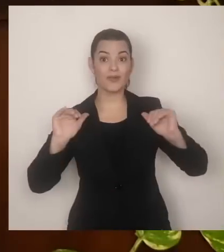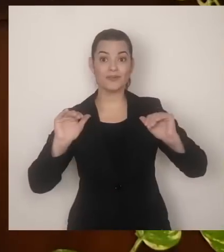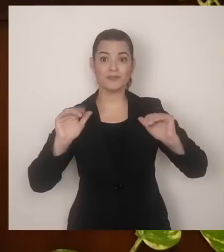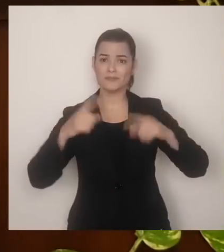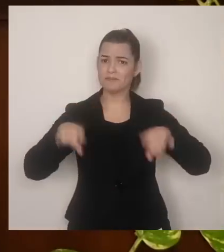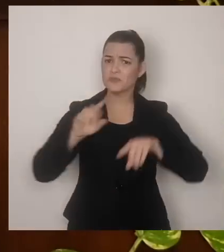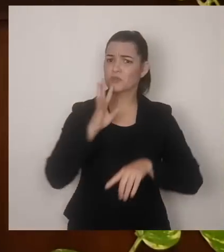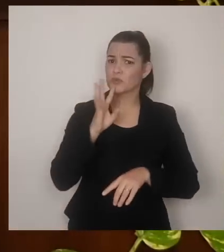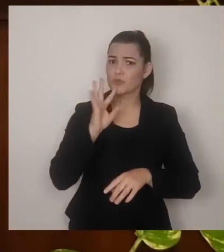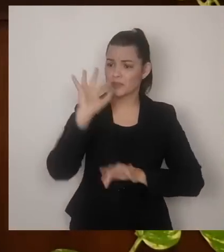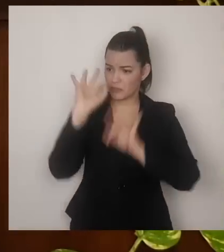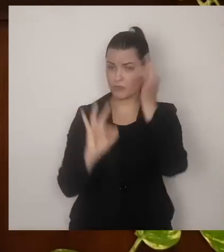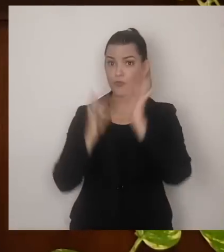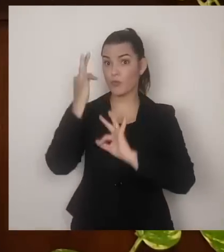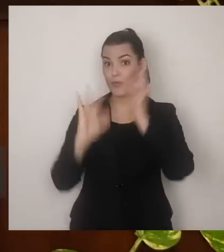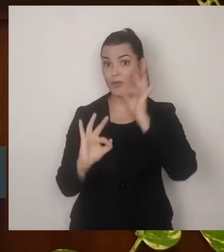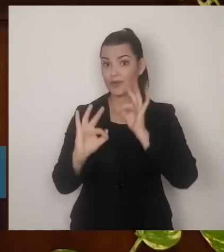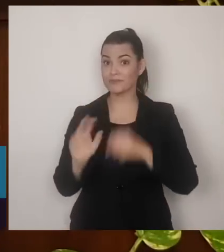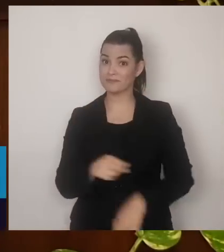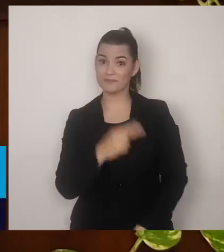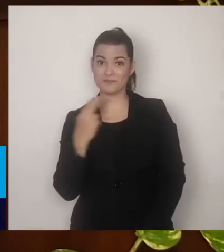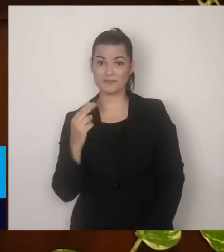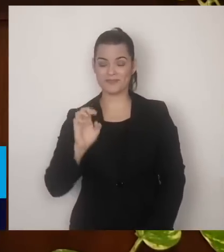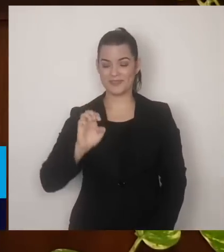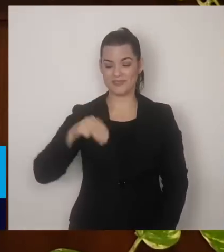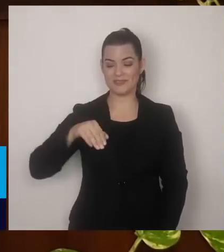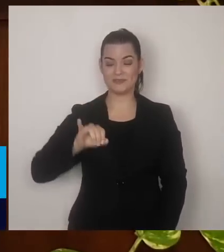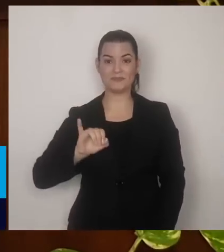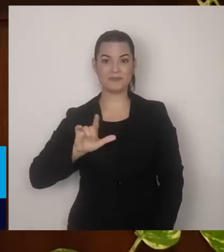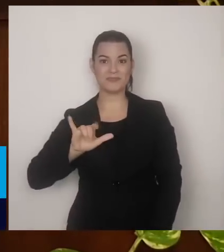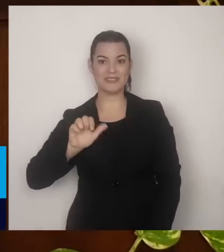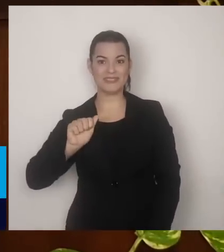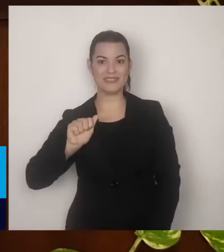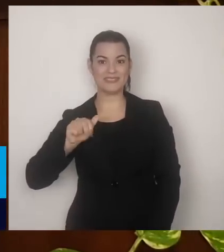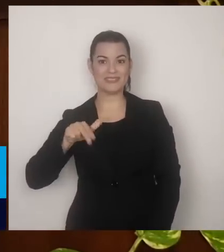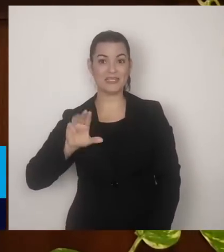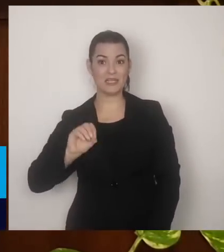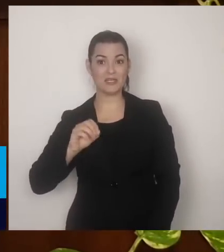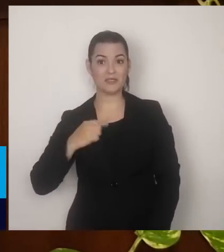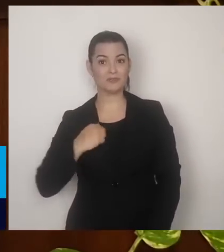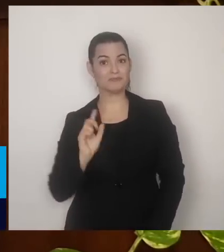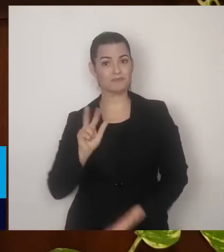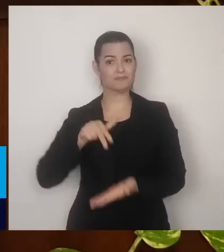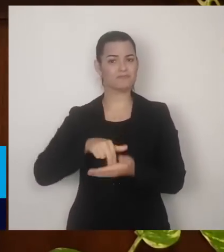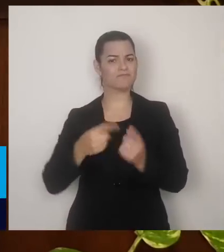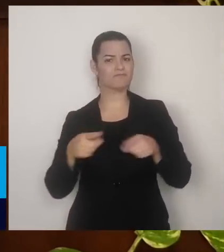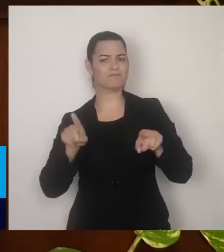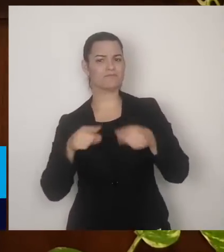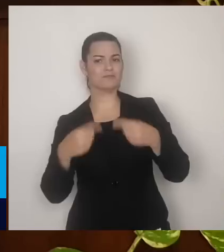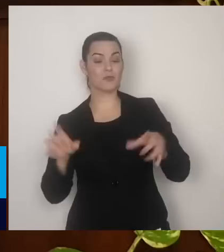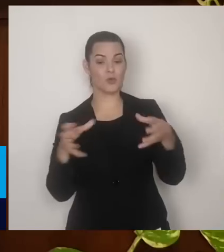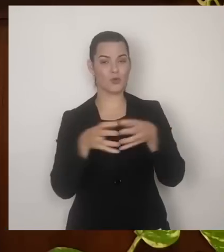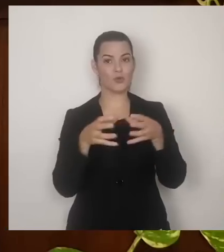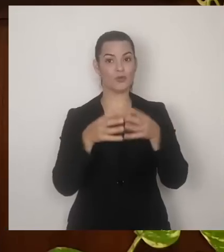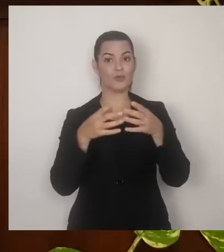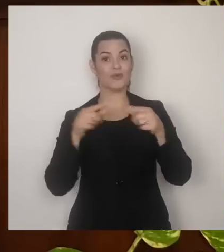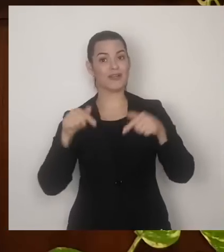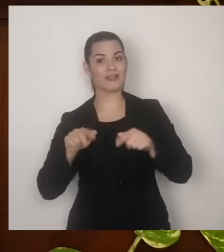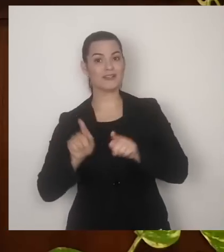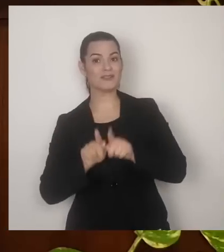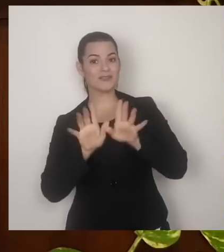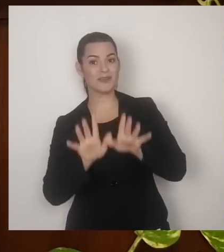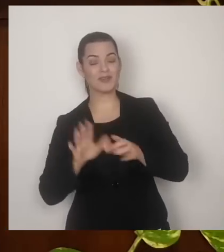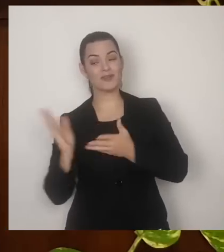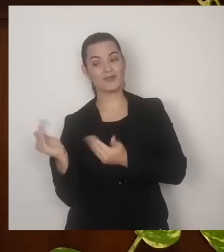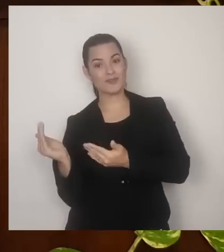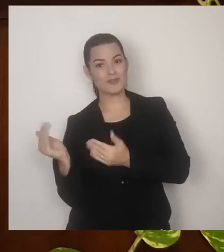Oi, você já ouviu falar em folclore? Bom, eu sou o maestro Emiliano Patarra, das orquestras de Guarulhos, a Orquestra Jovem Municipal e a